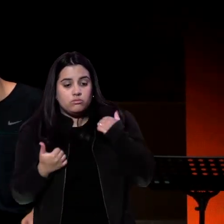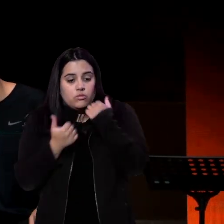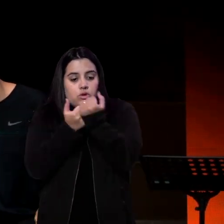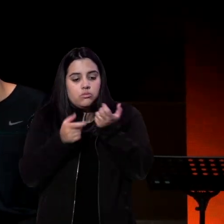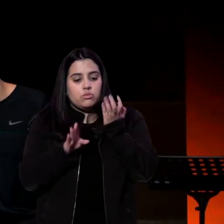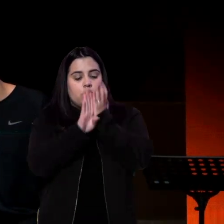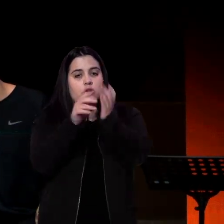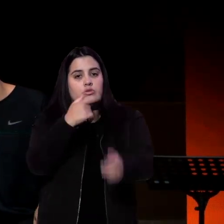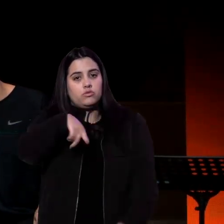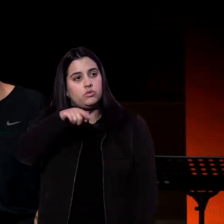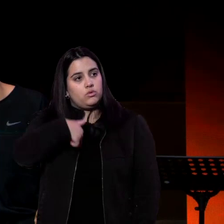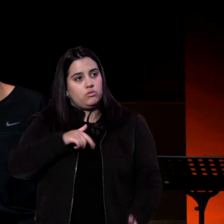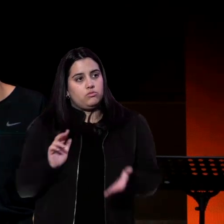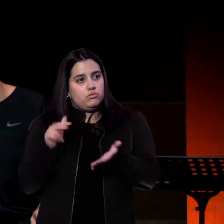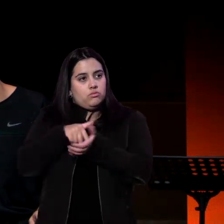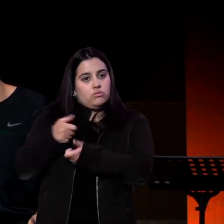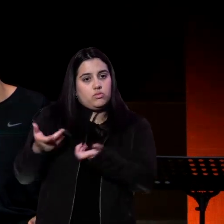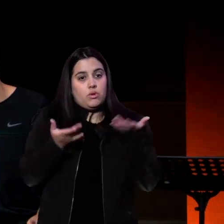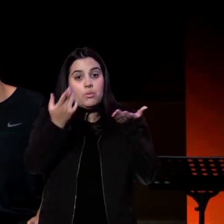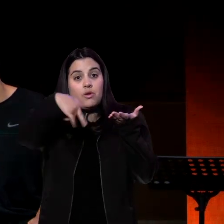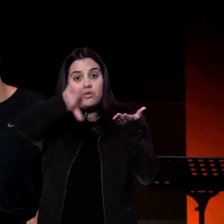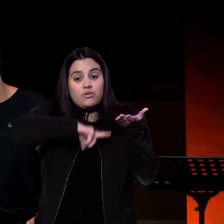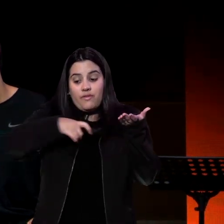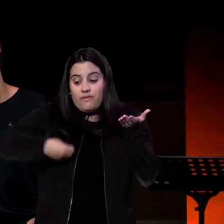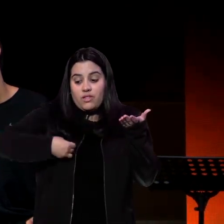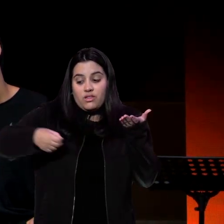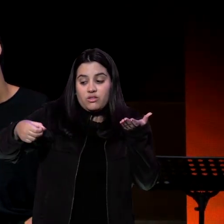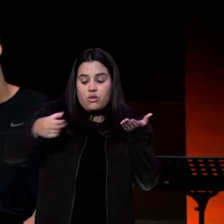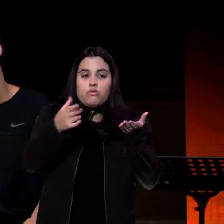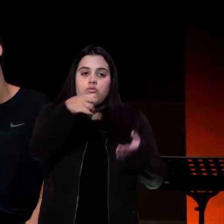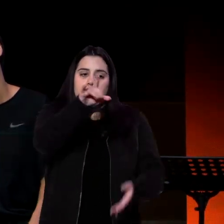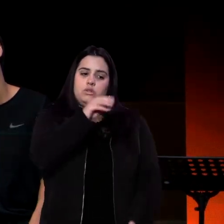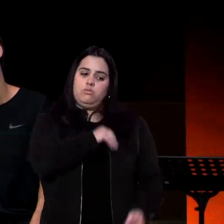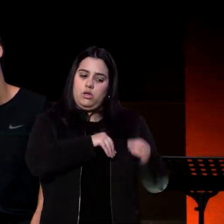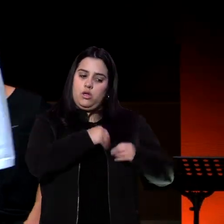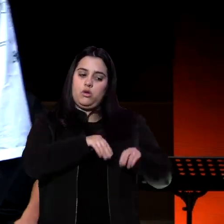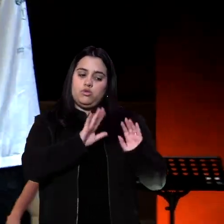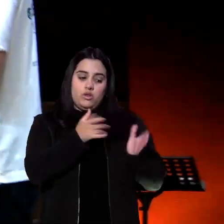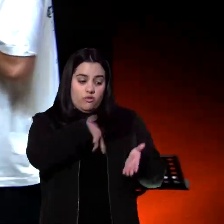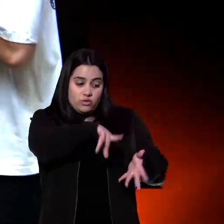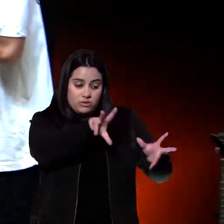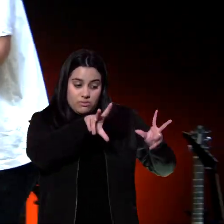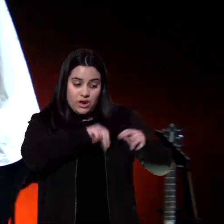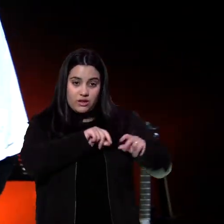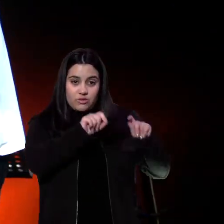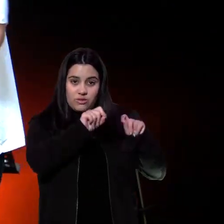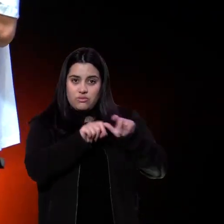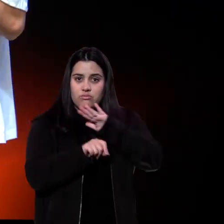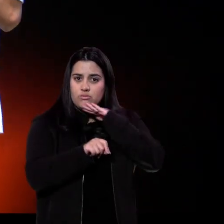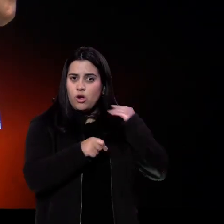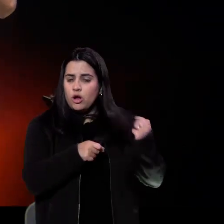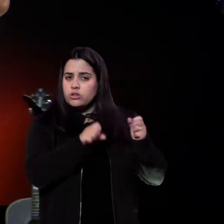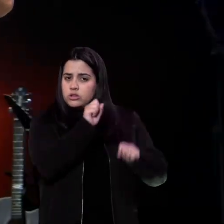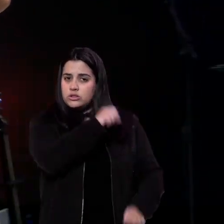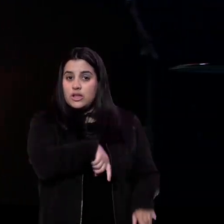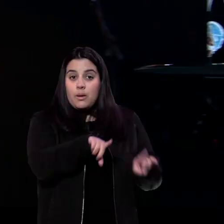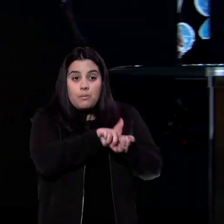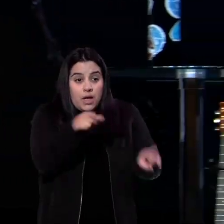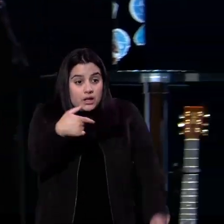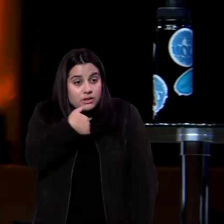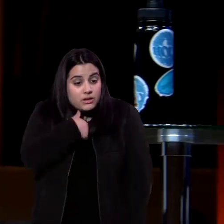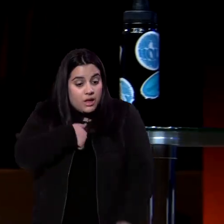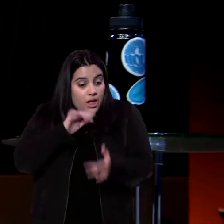eu ressuscitei para você ter vida nova. Você pecou, você merecia ser condenado pelo juiz, mas eu